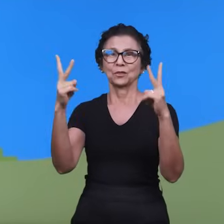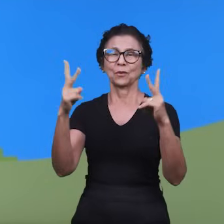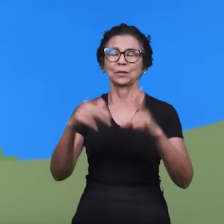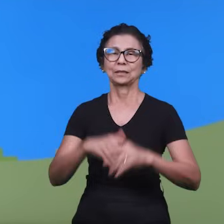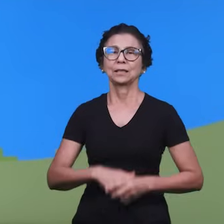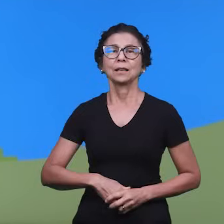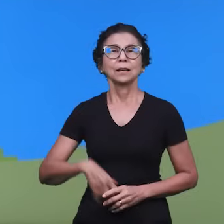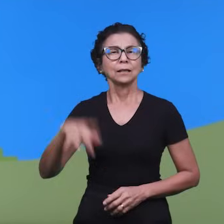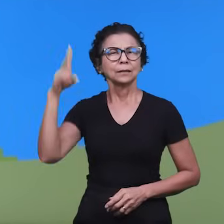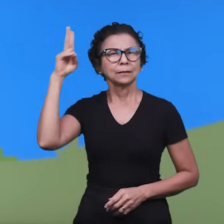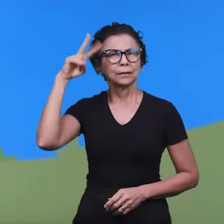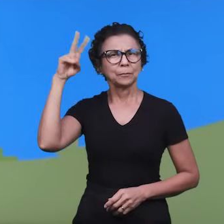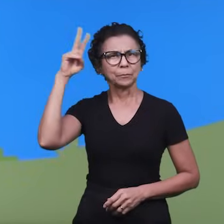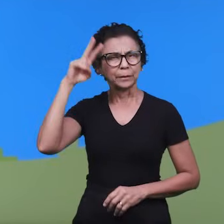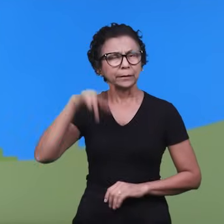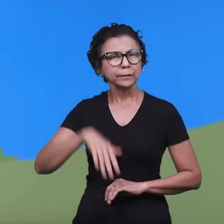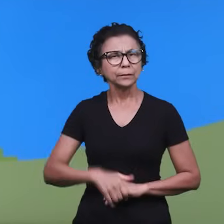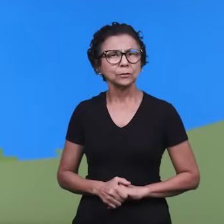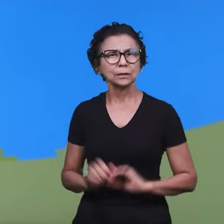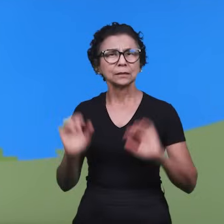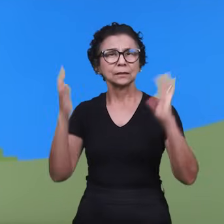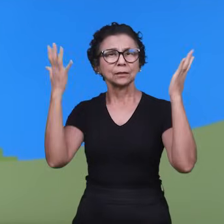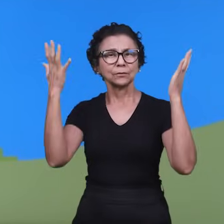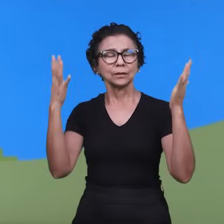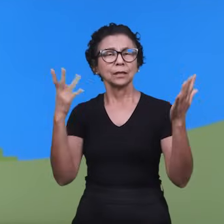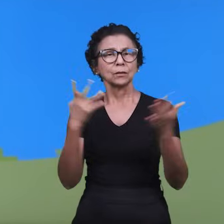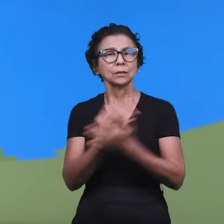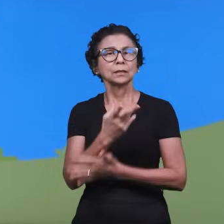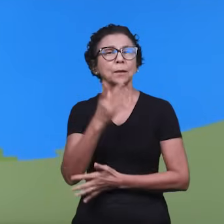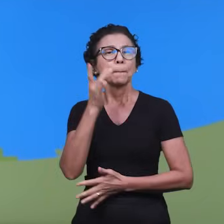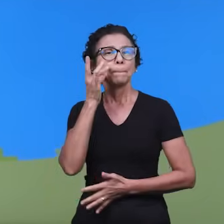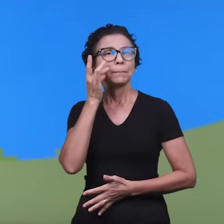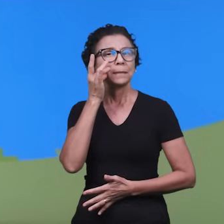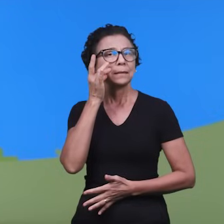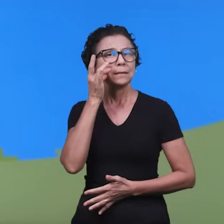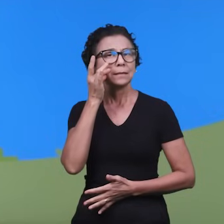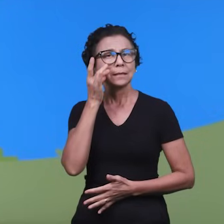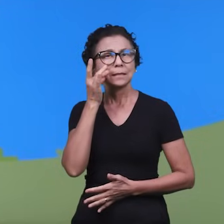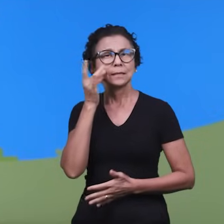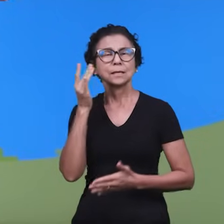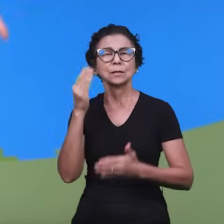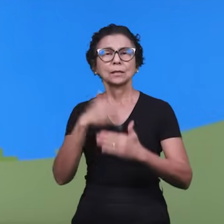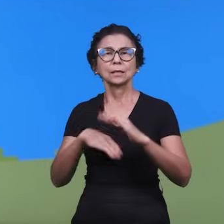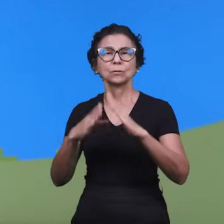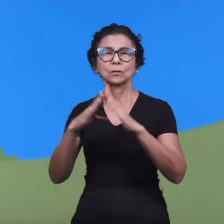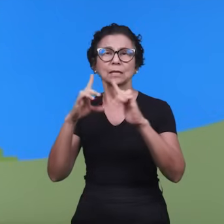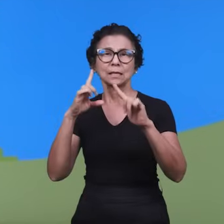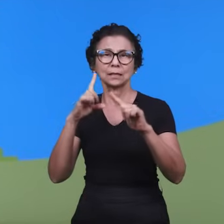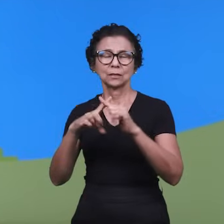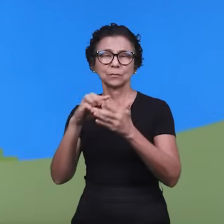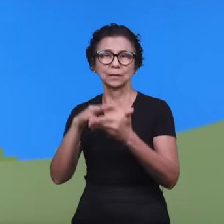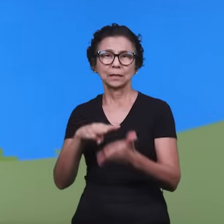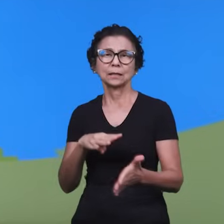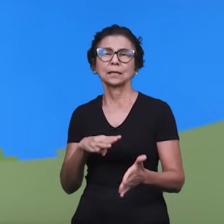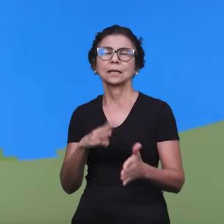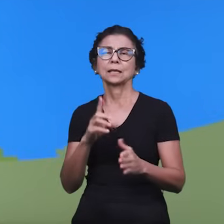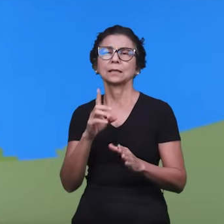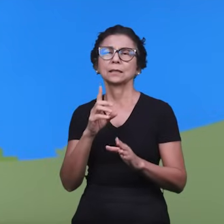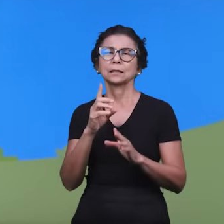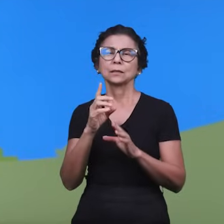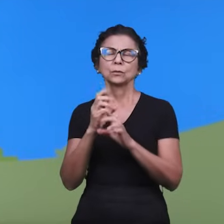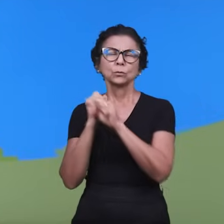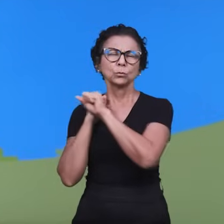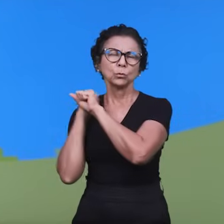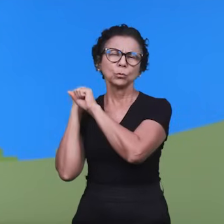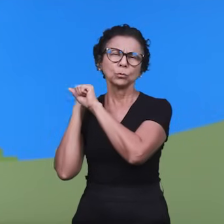evento também acontece presencialmente em nossas igrejas todos os anos no mês de outubro. E nós